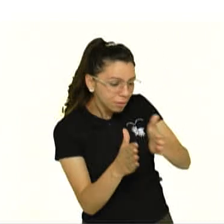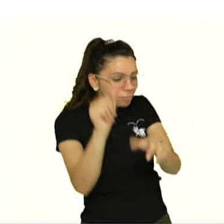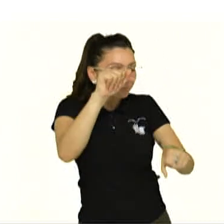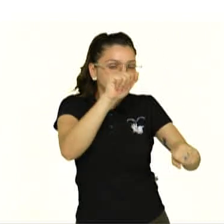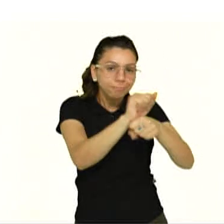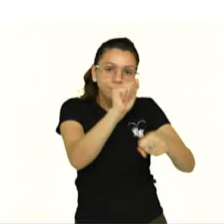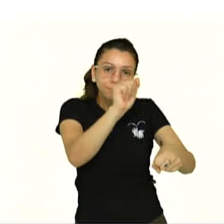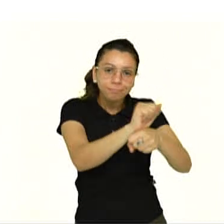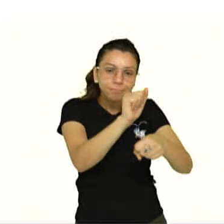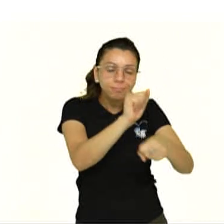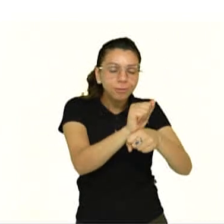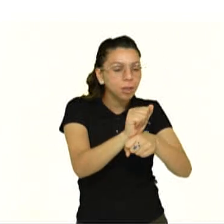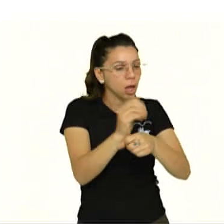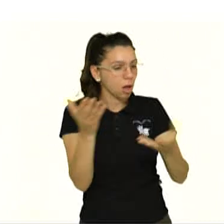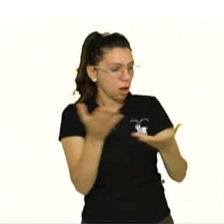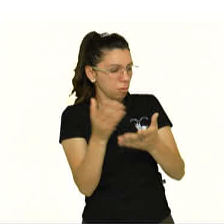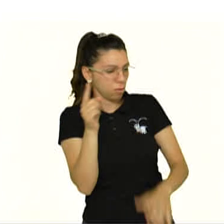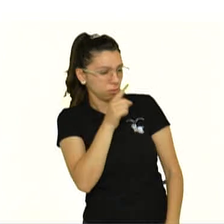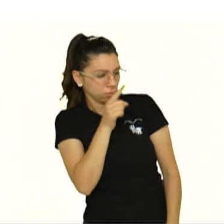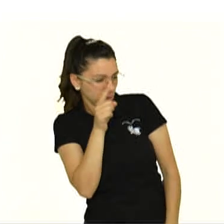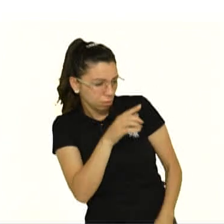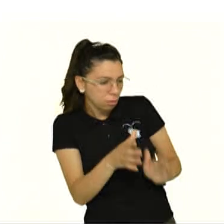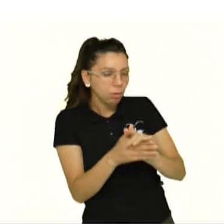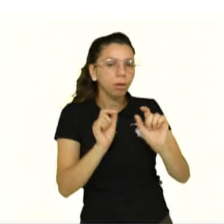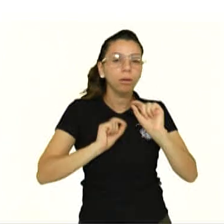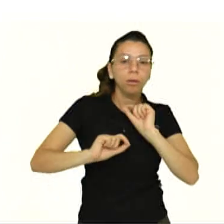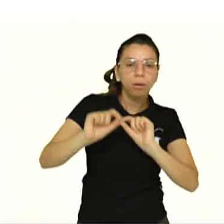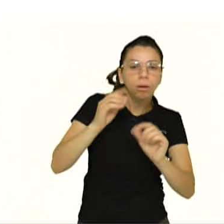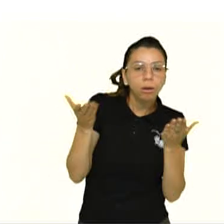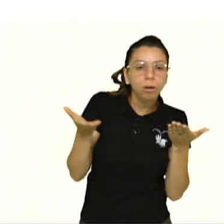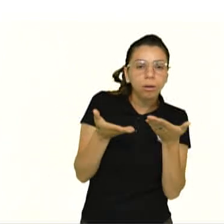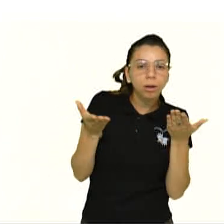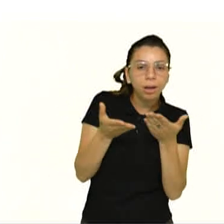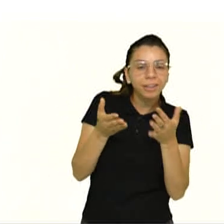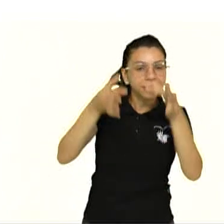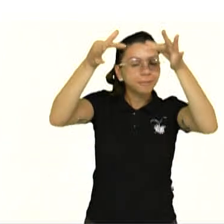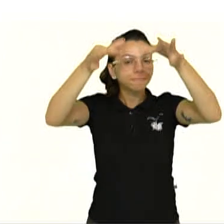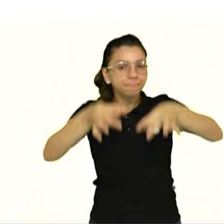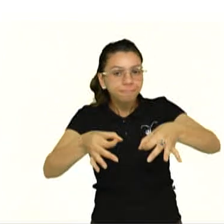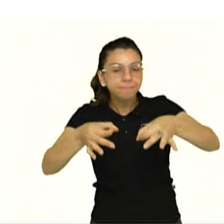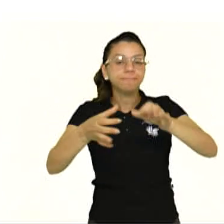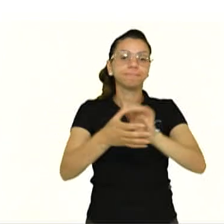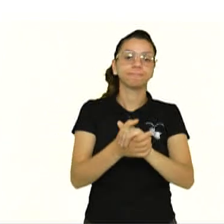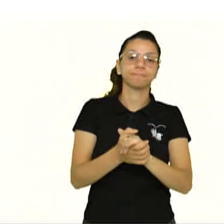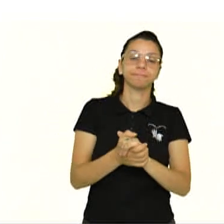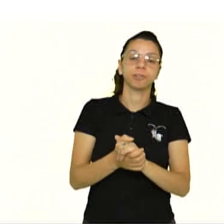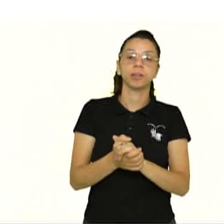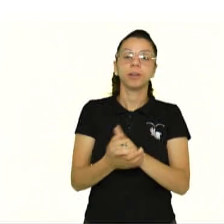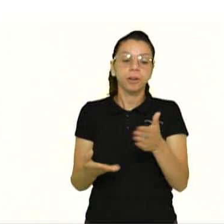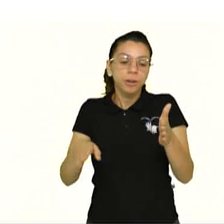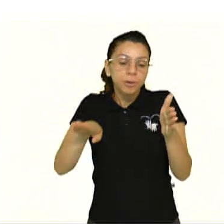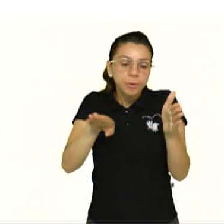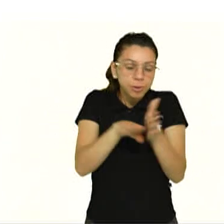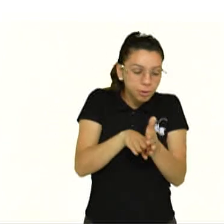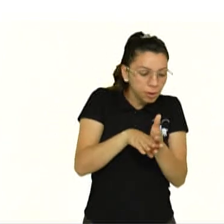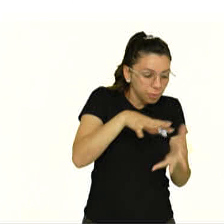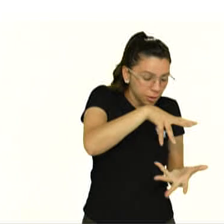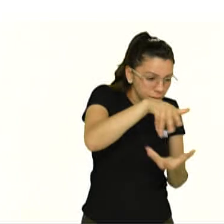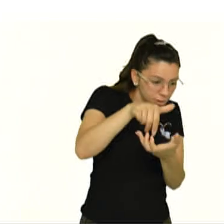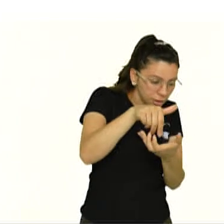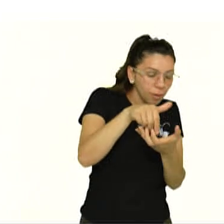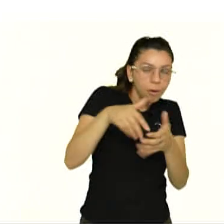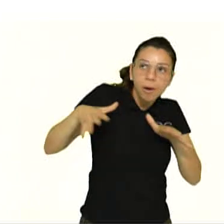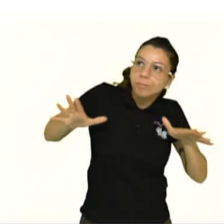espero, agora desconfio, agora desvario, agora acerto. Estando em terra, chego ao céu voando. Numa